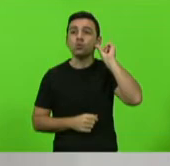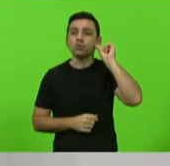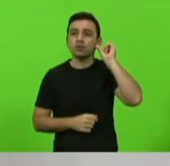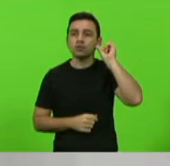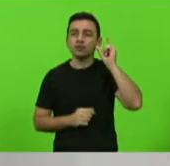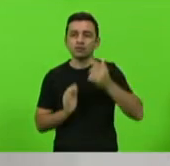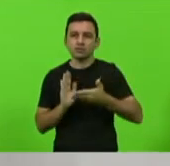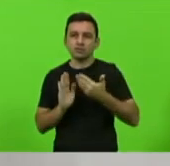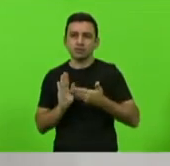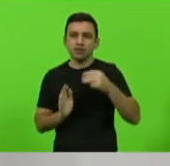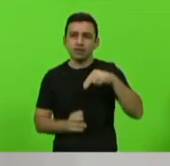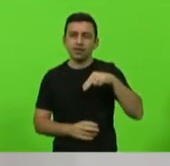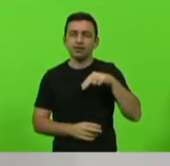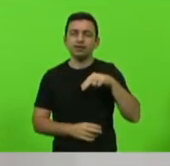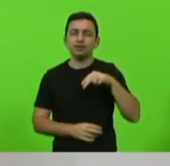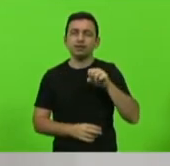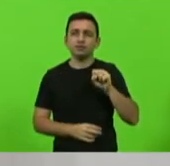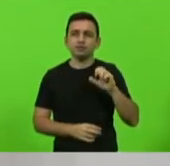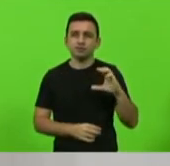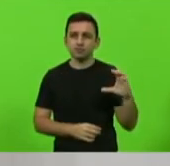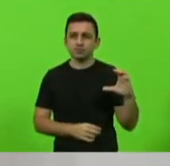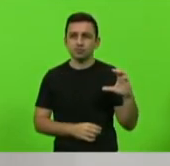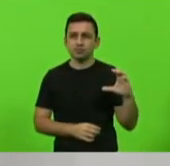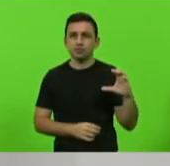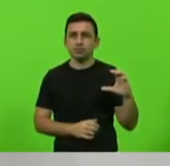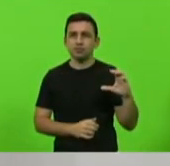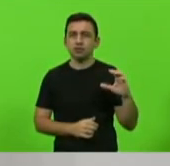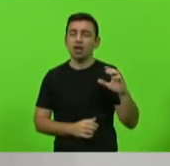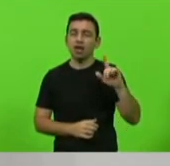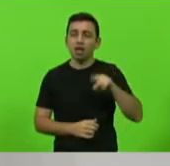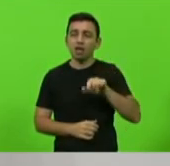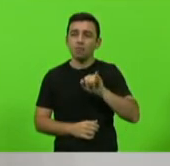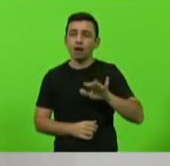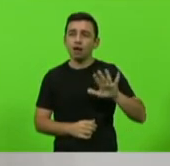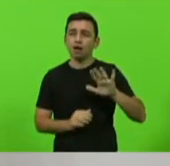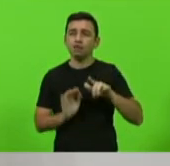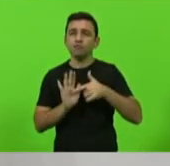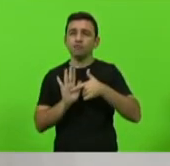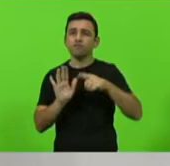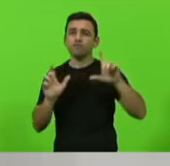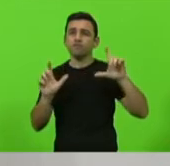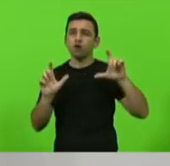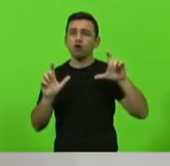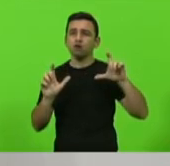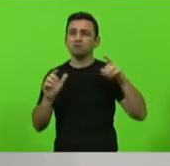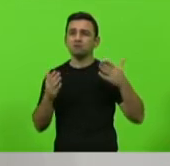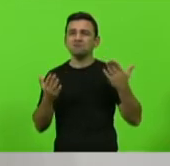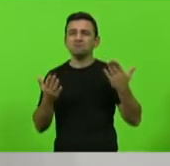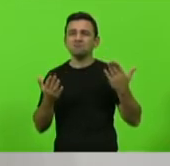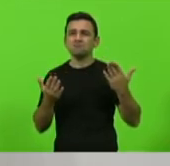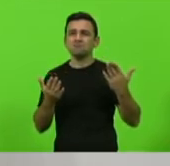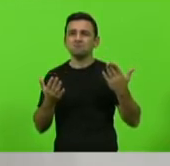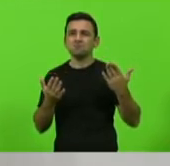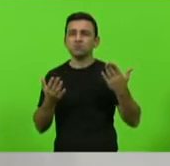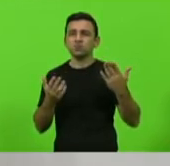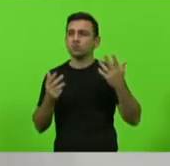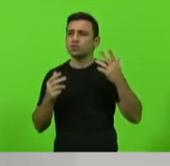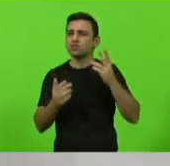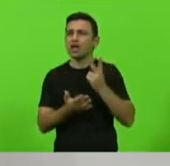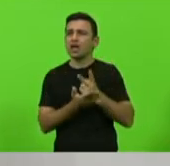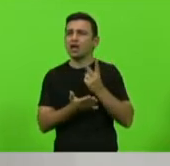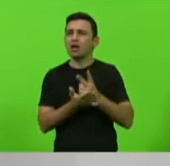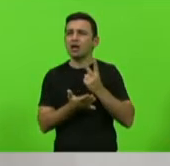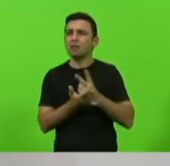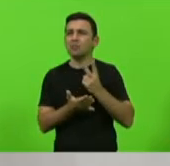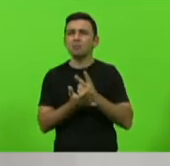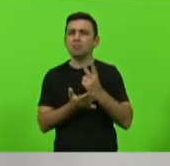do NSC-DC, é uma imagem hoje corriqueira no estado de